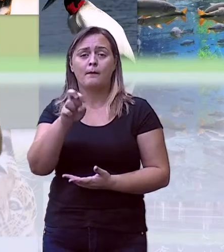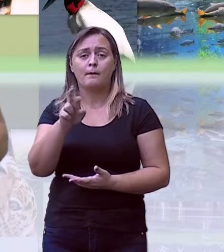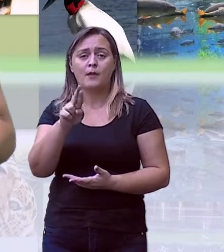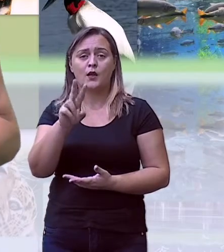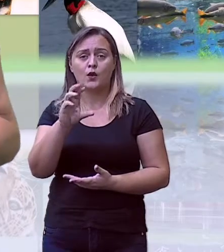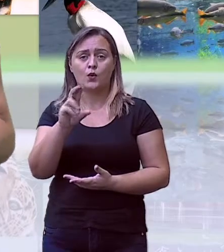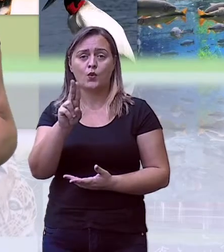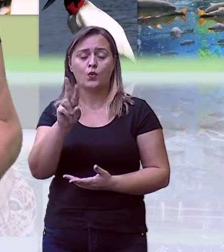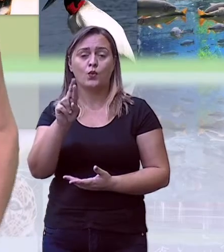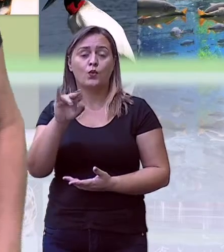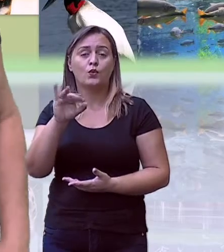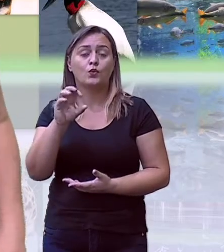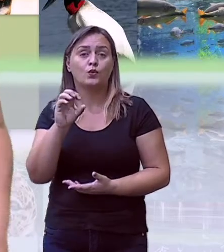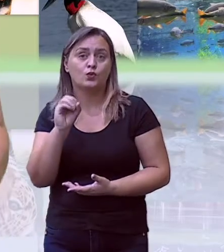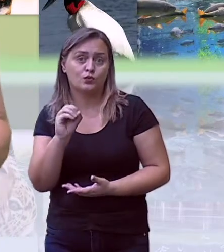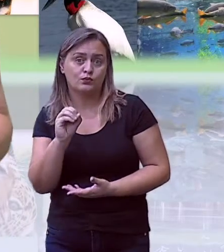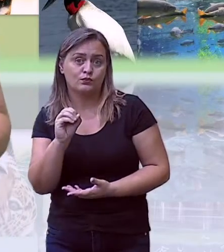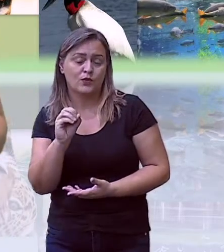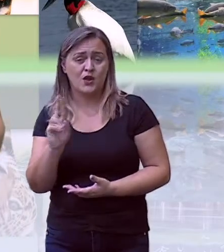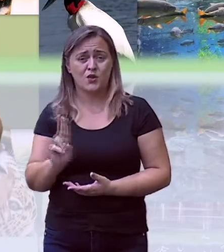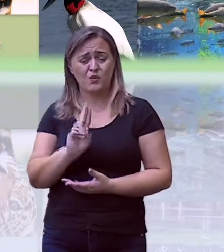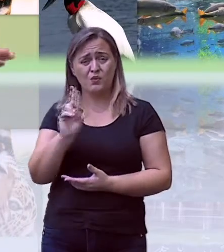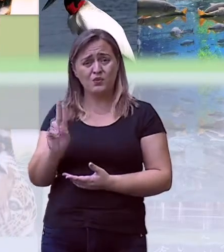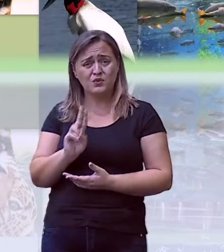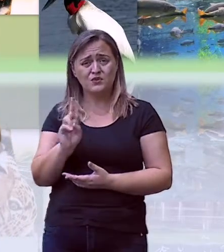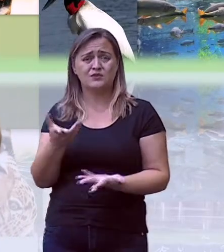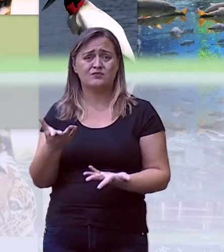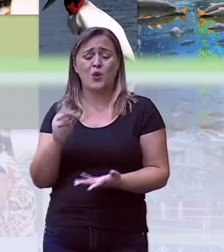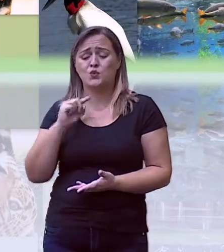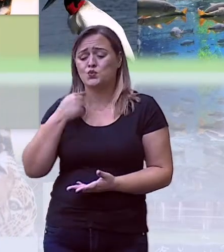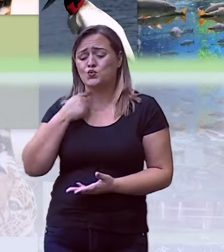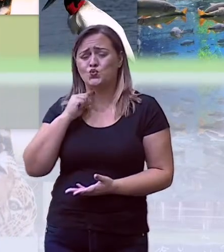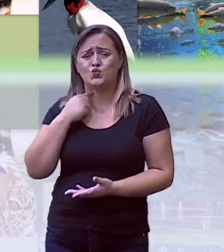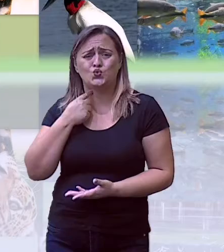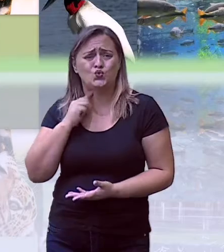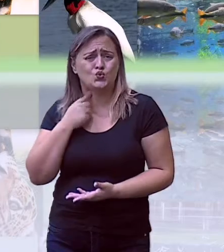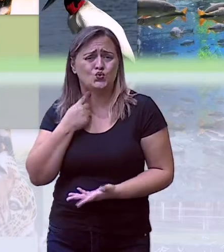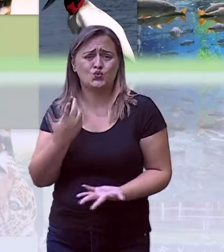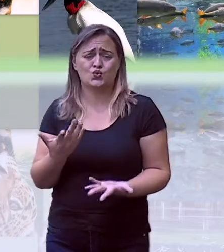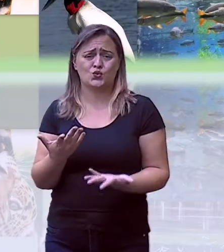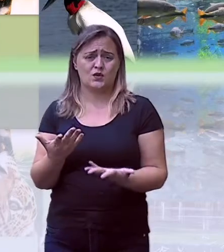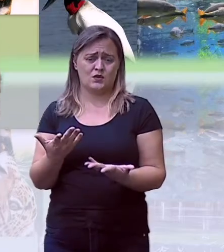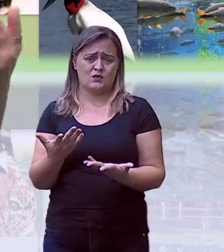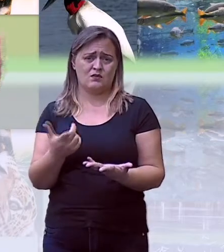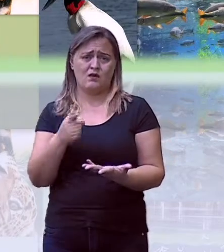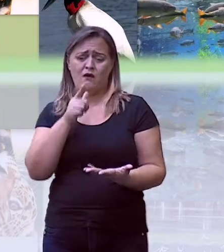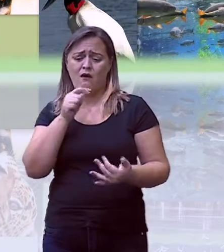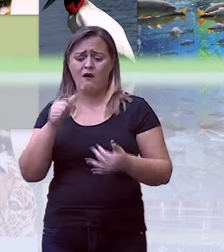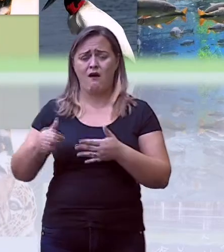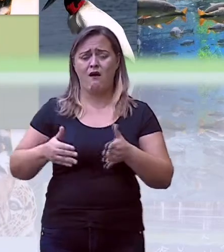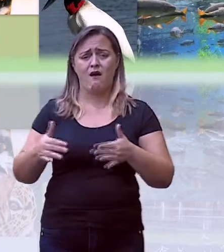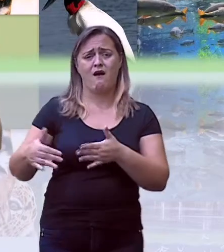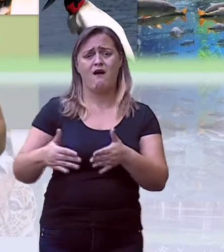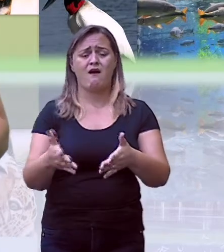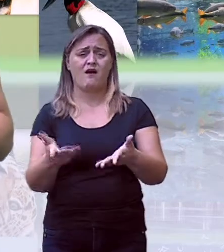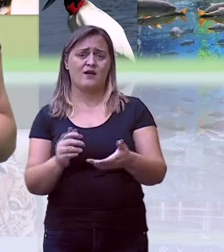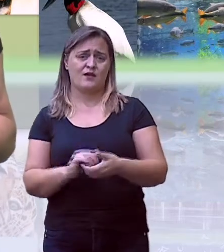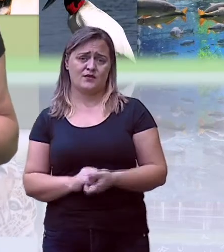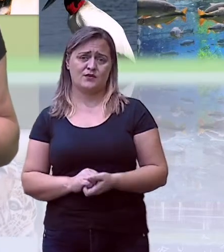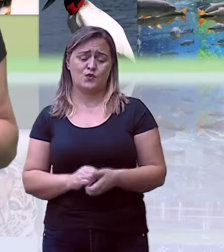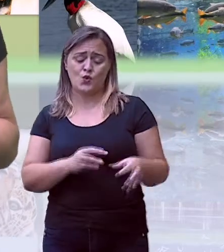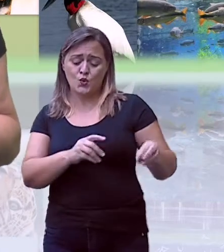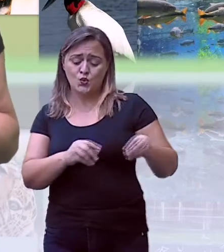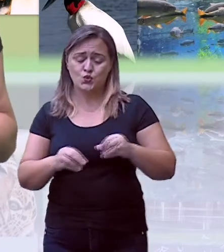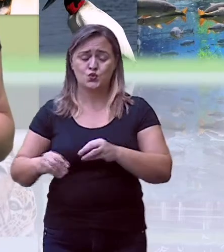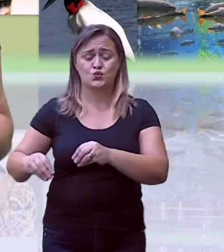nos garimpos, eles contaminam assim de uma maneira devastadora. Então ele vem contaminando o